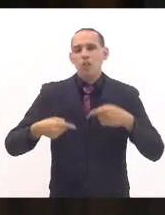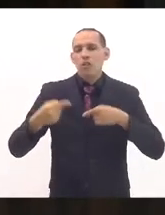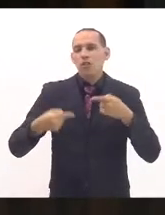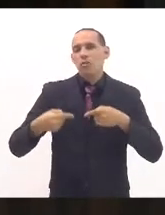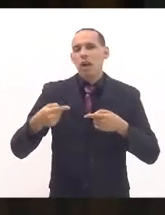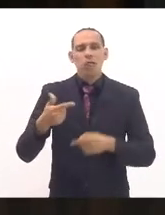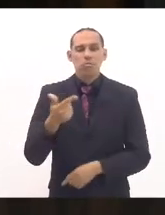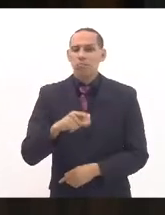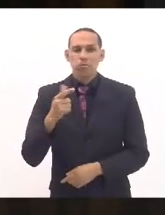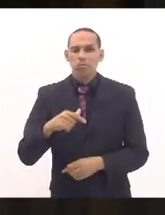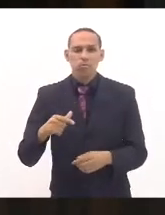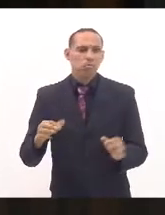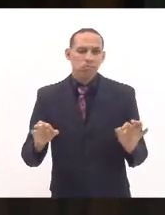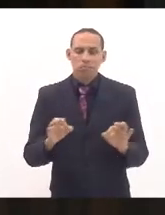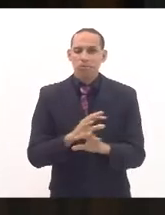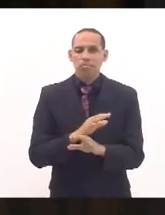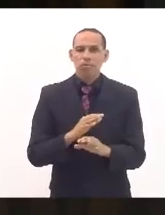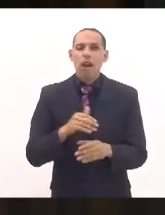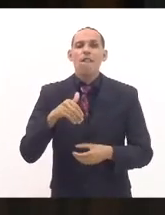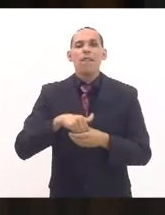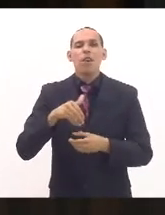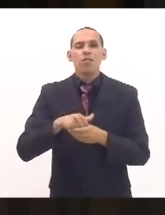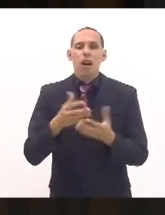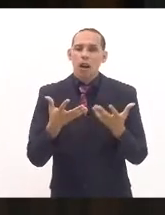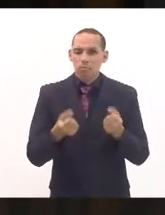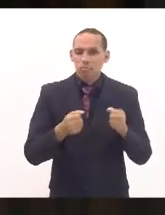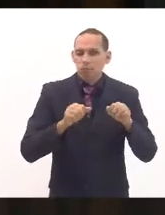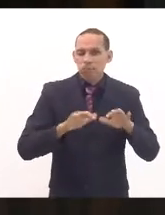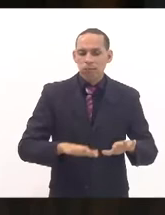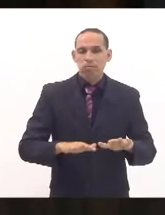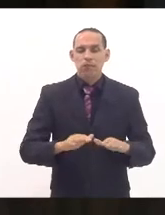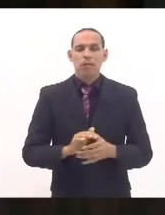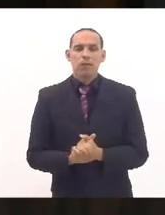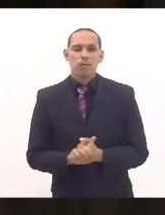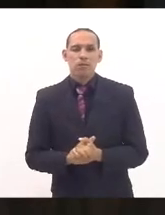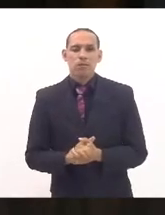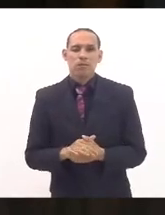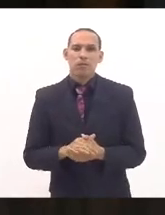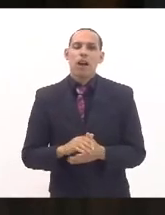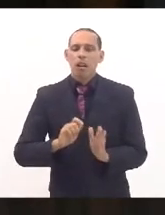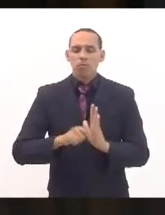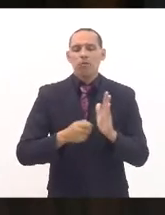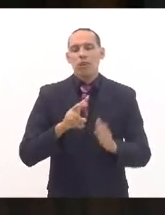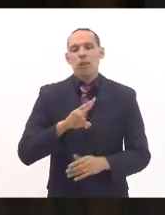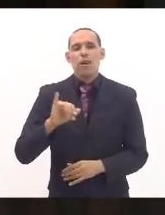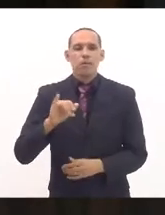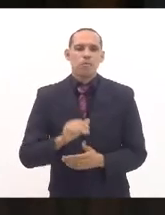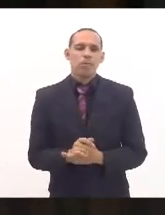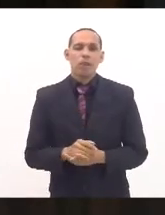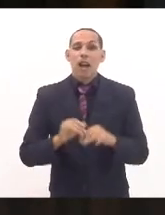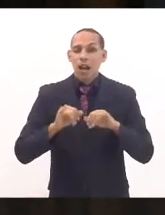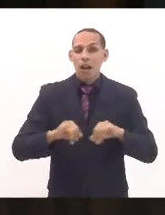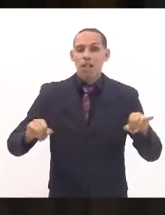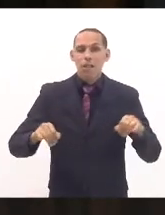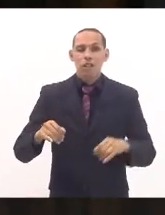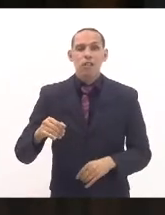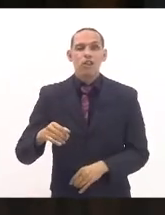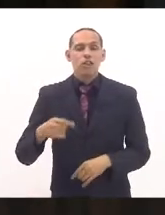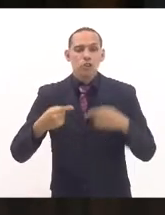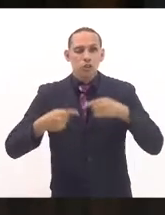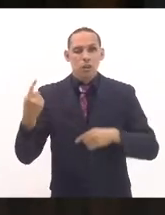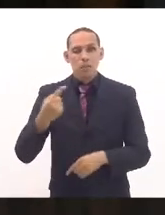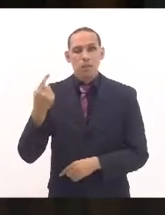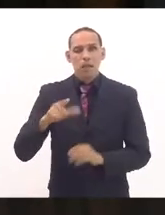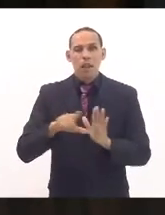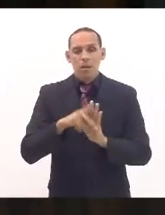quem queira discutir, encerrado a discussão. Em votação, os senhores que aprovam, permaneçam como estão, vai a autógrafo. Anuncio, em primeira discussão, o projeto